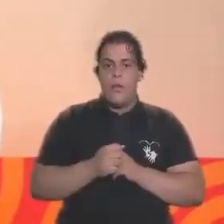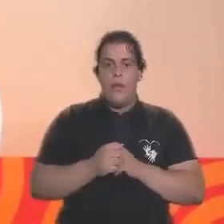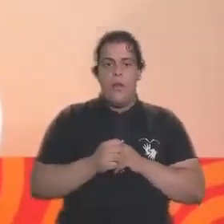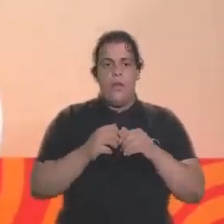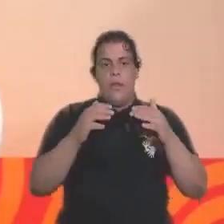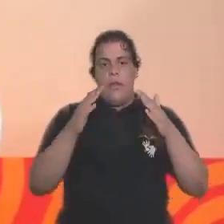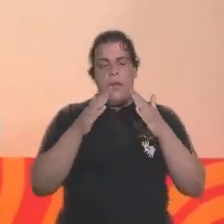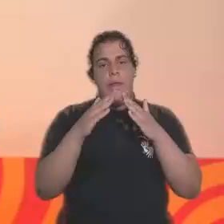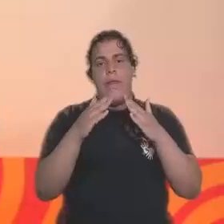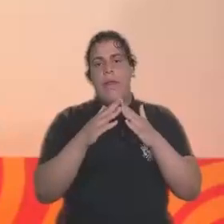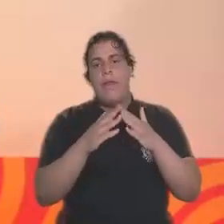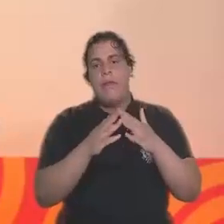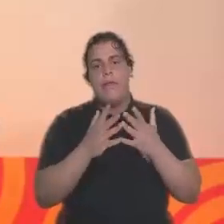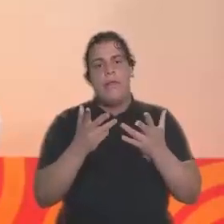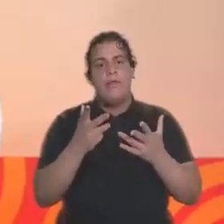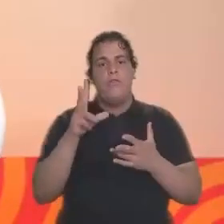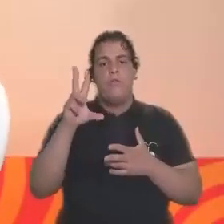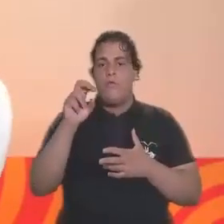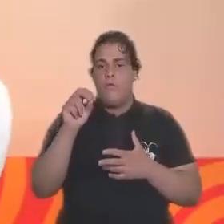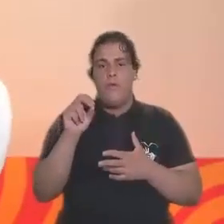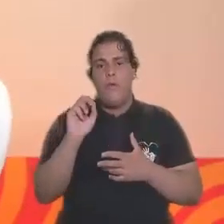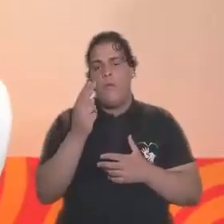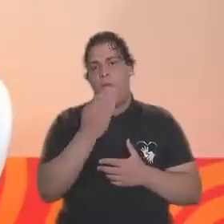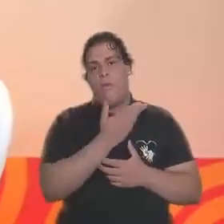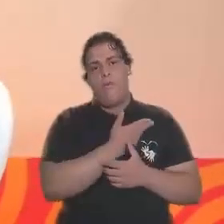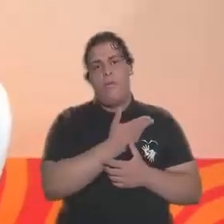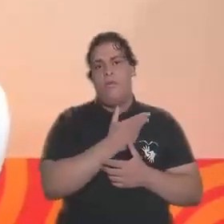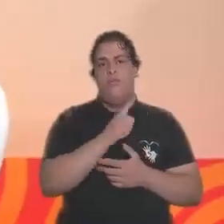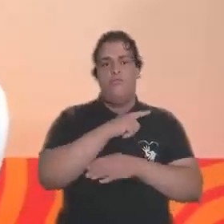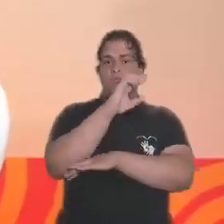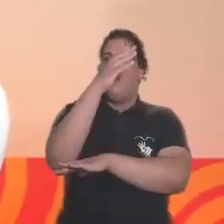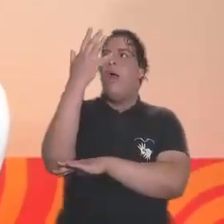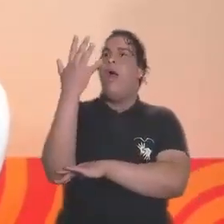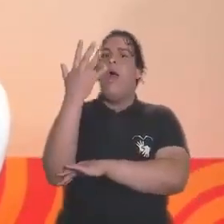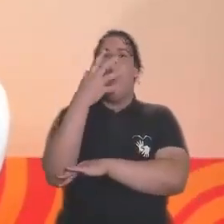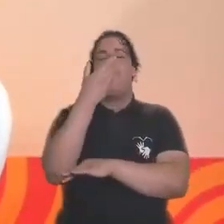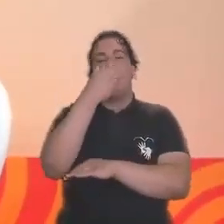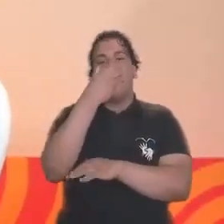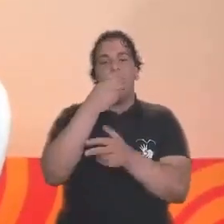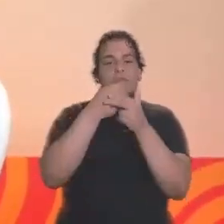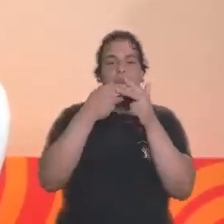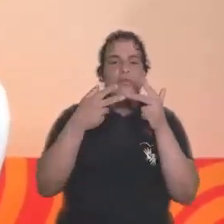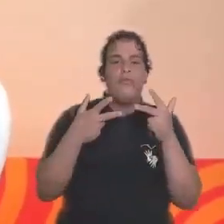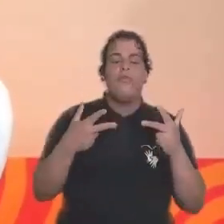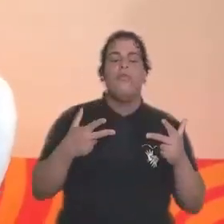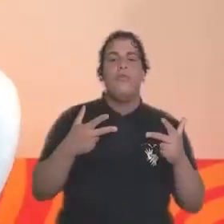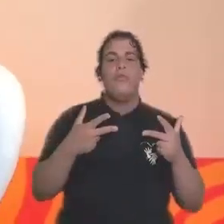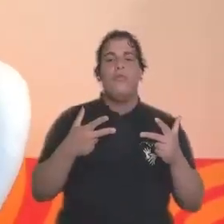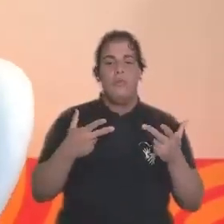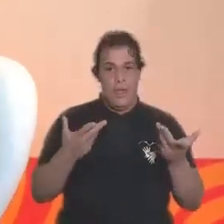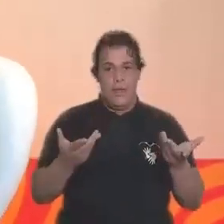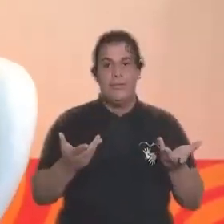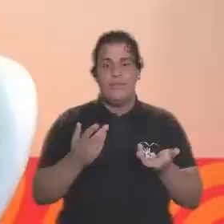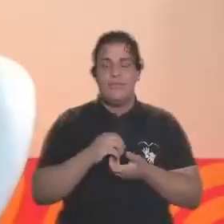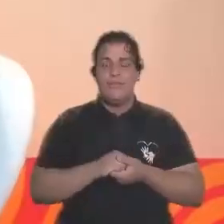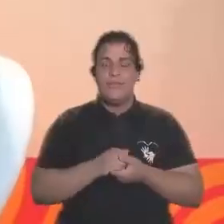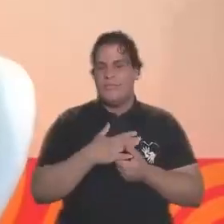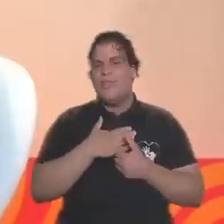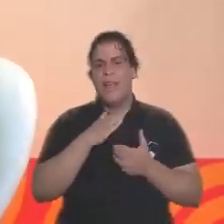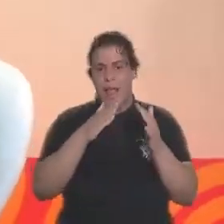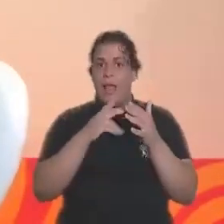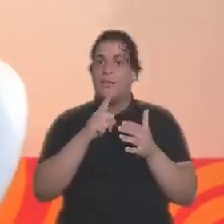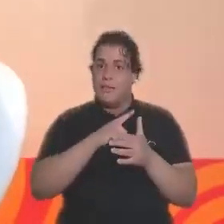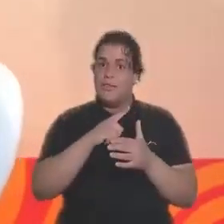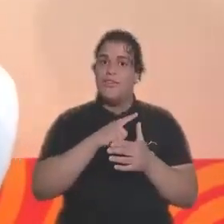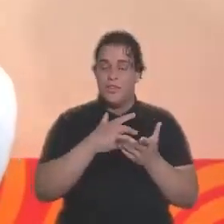vó, toda casa de amigo, era uma mangueira, era uma árvore frutífera. Na minha casa mesmo tinha um pé de limão. Hoje, já